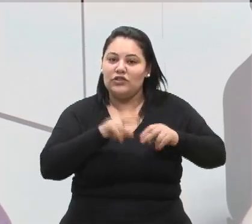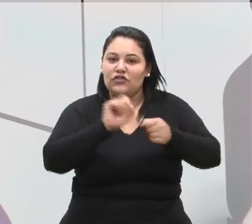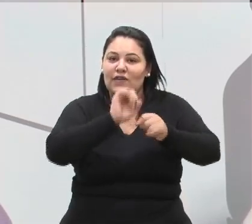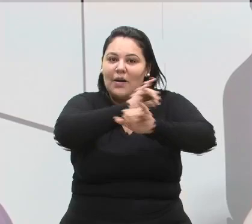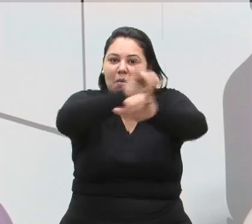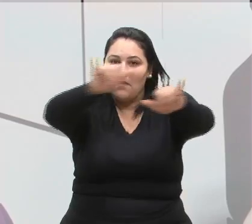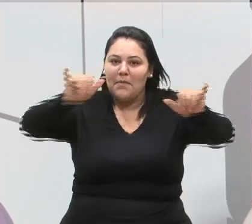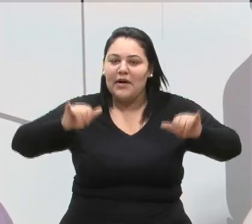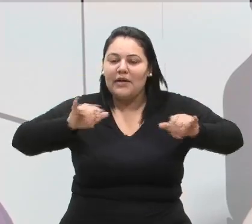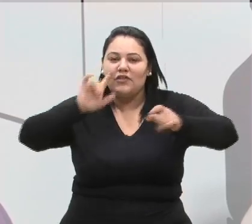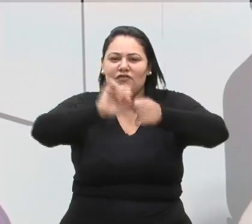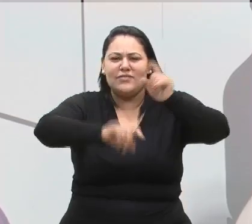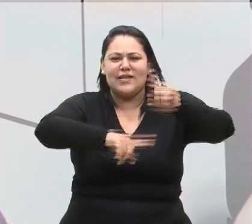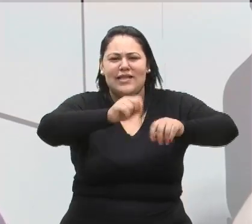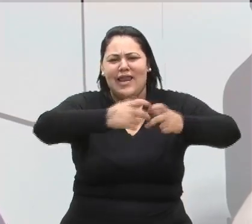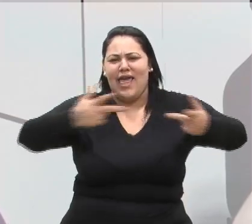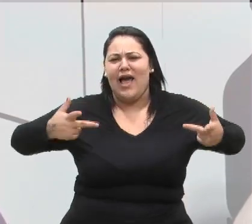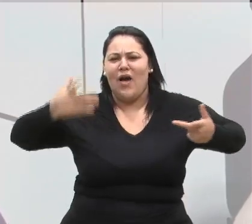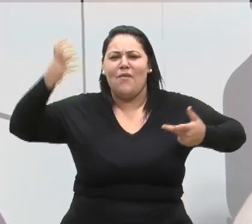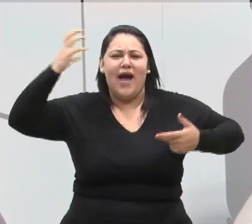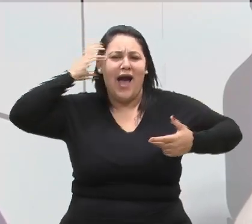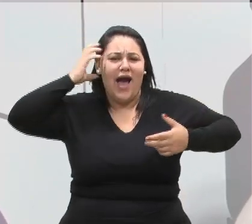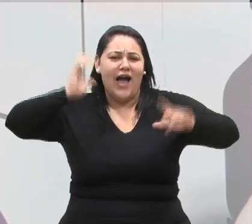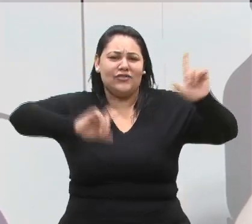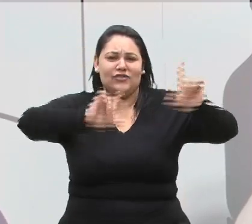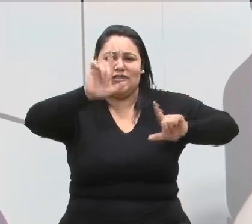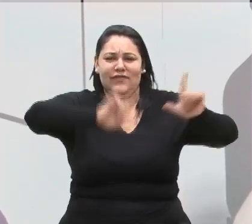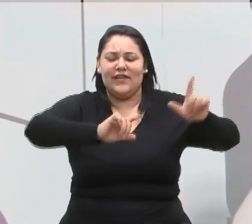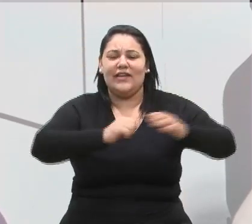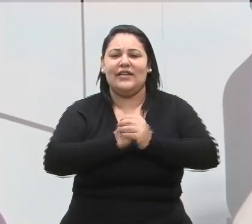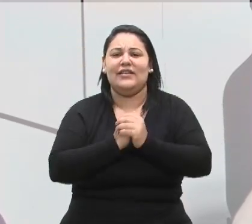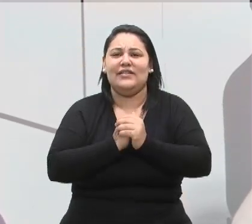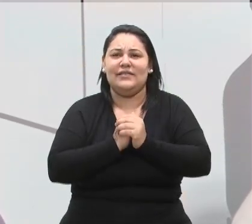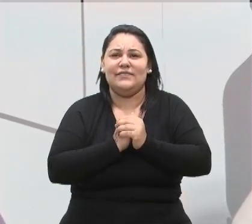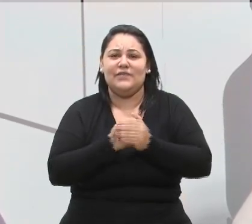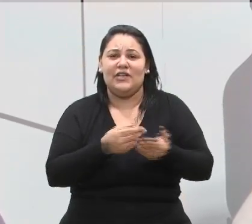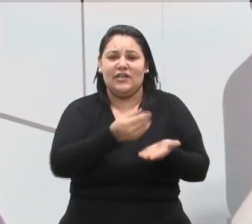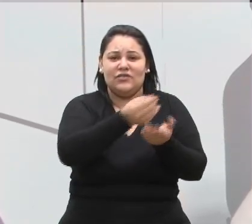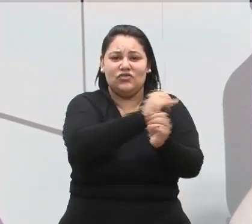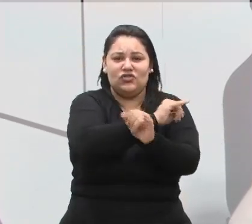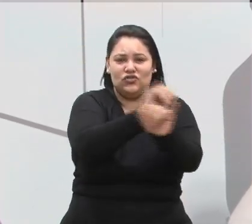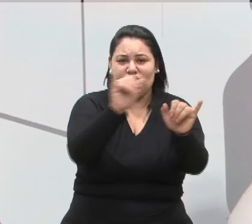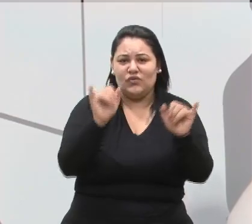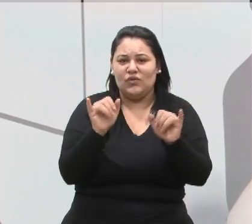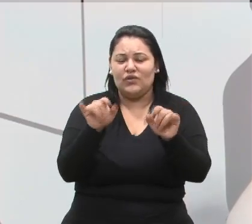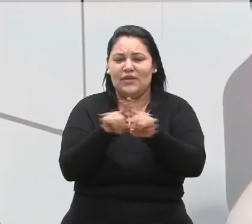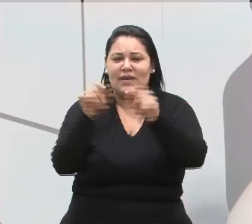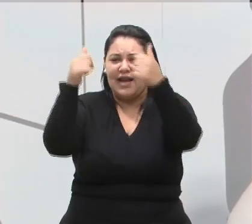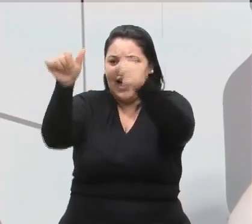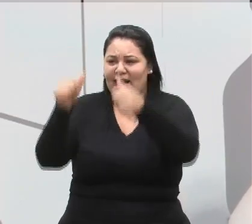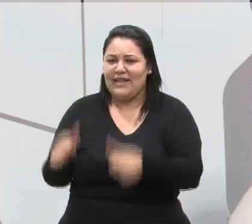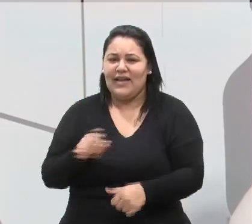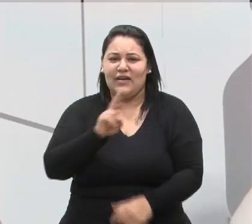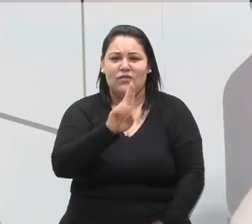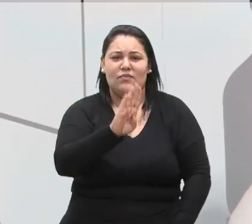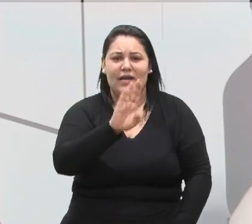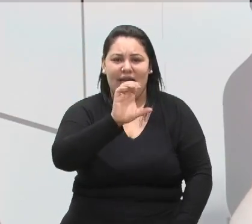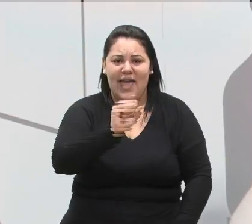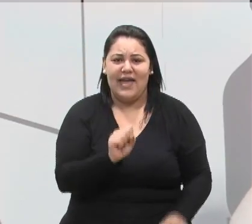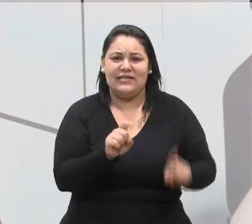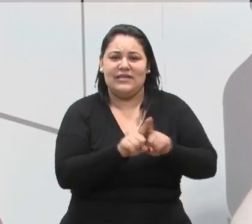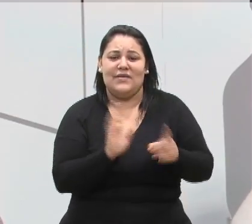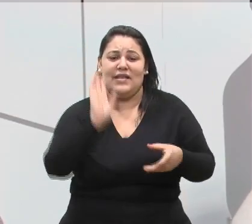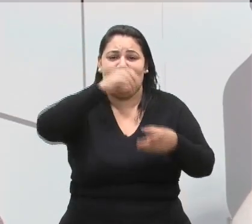A gente fez material para rádio, para TV, fomos, né, levar os cartazes nas unidades básicas de saúde, nas nossas